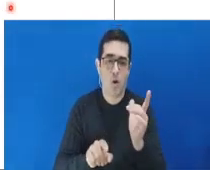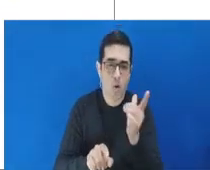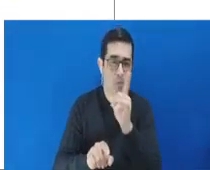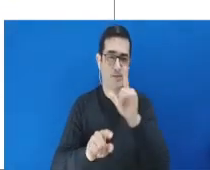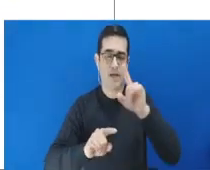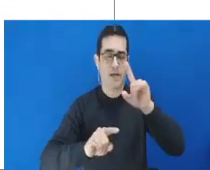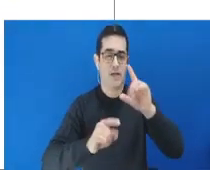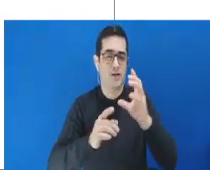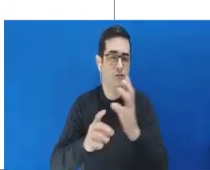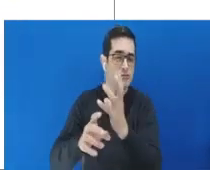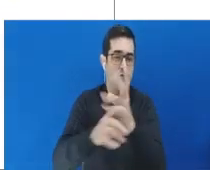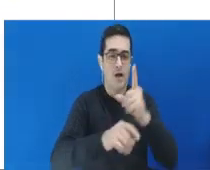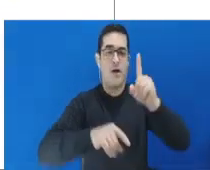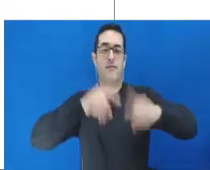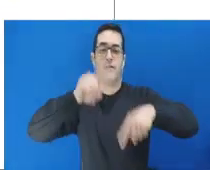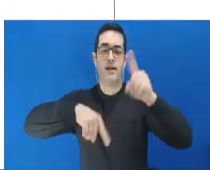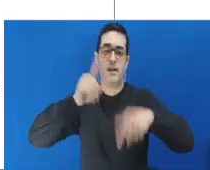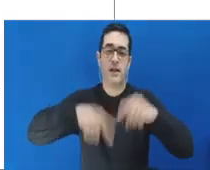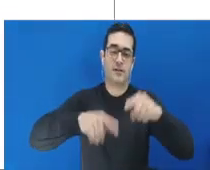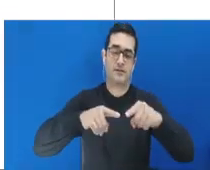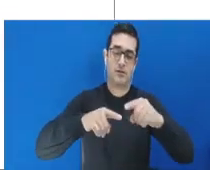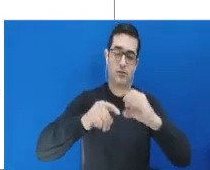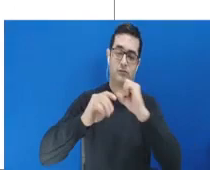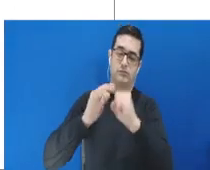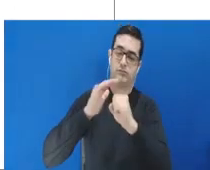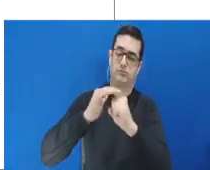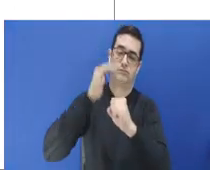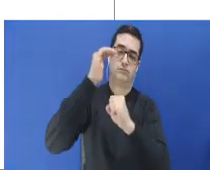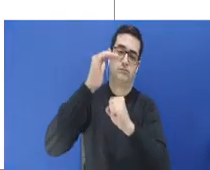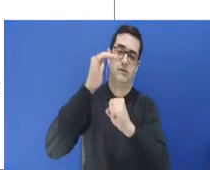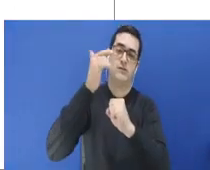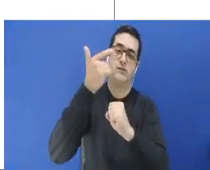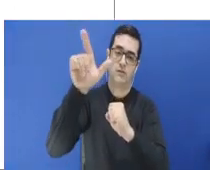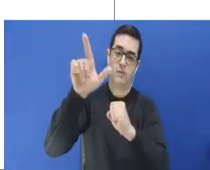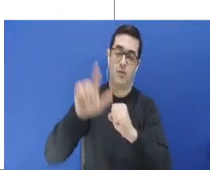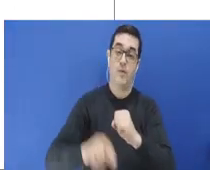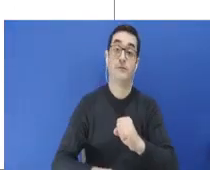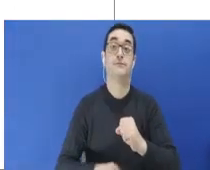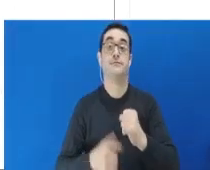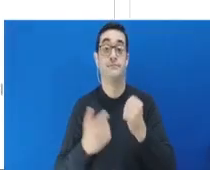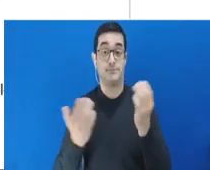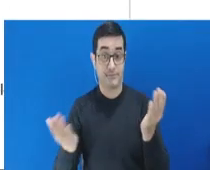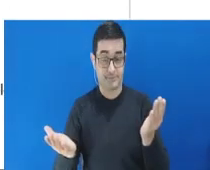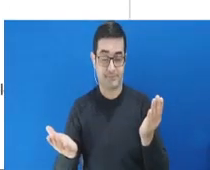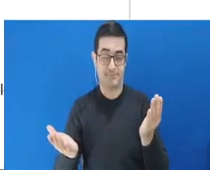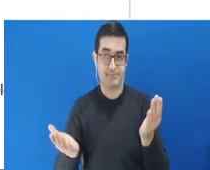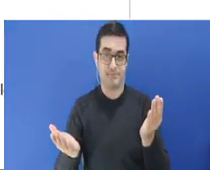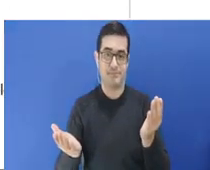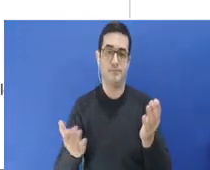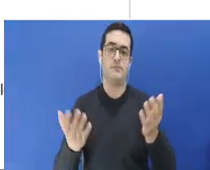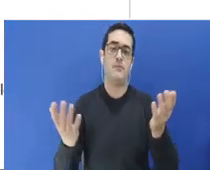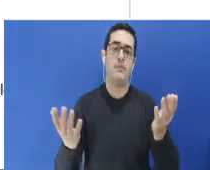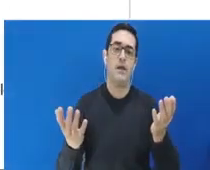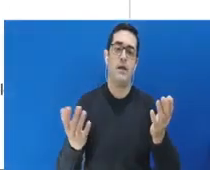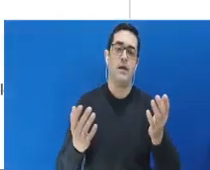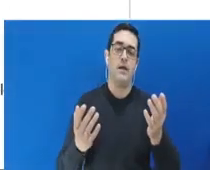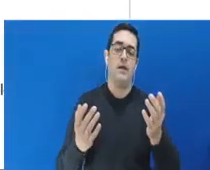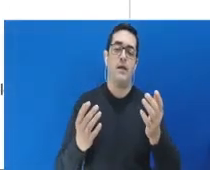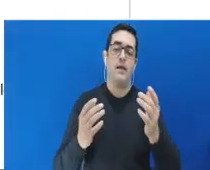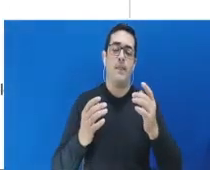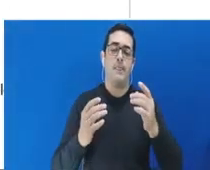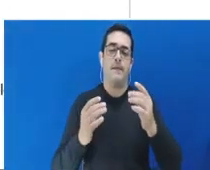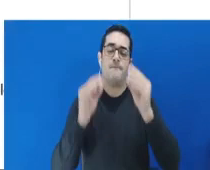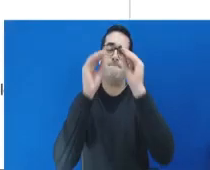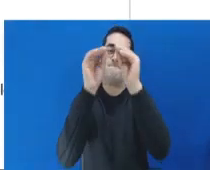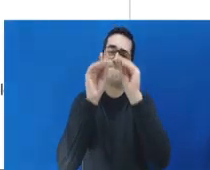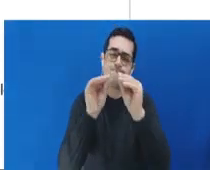e outro. Bom, o que acontece? Essa ideia, né, da quantização da